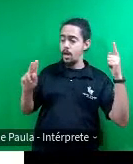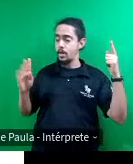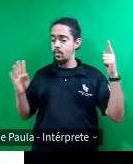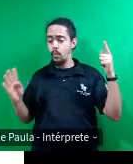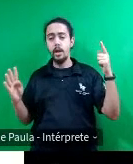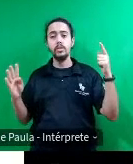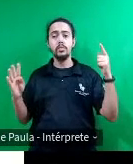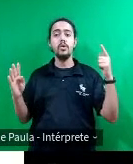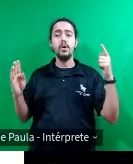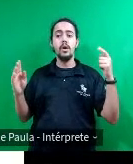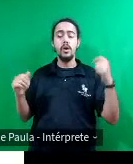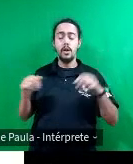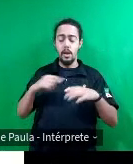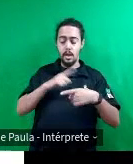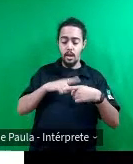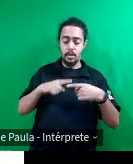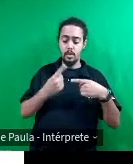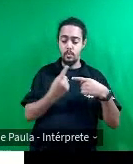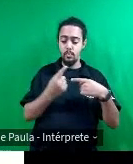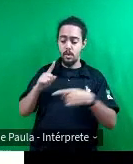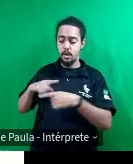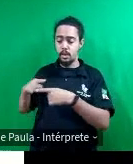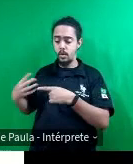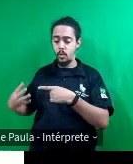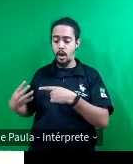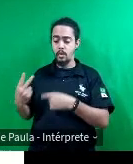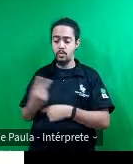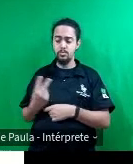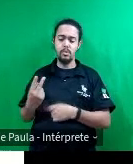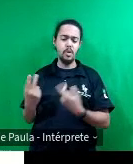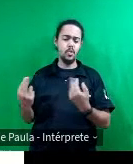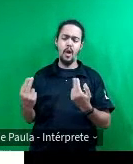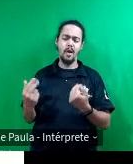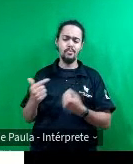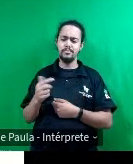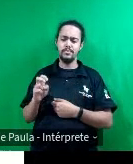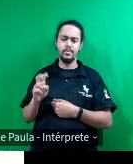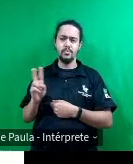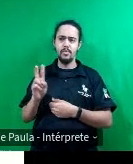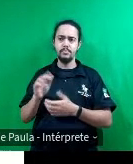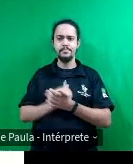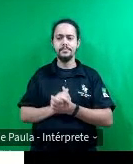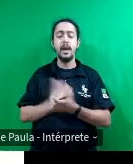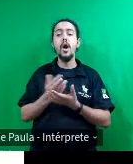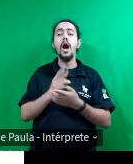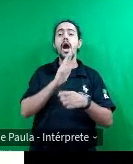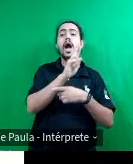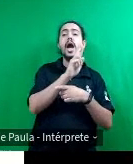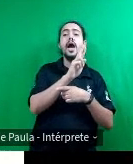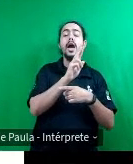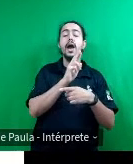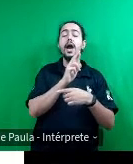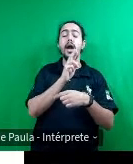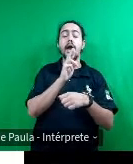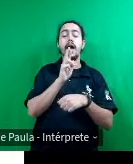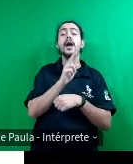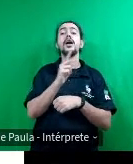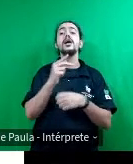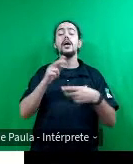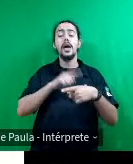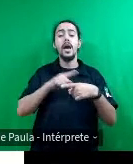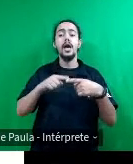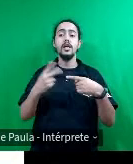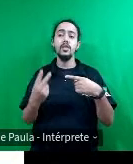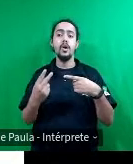E no R2? 25, o R2 é 25. 25 pela somatória de todos os resistores conectados em série vezes a tensão